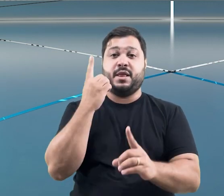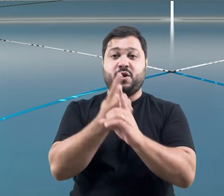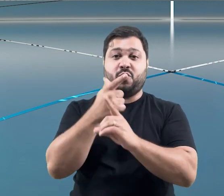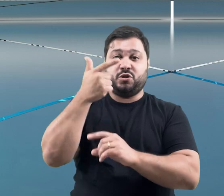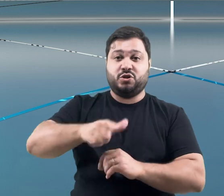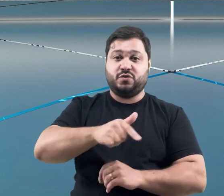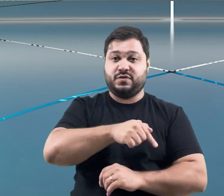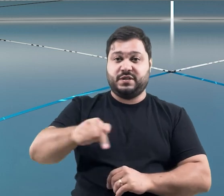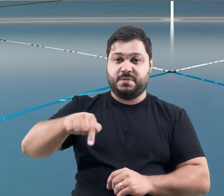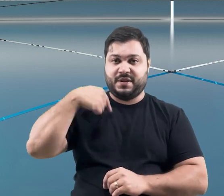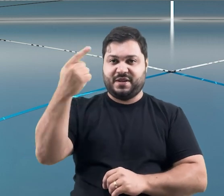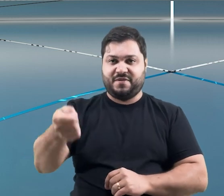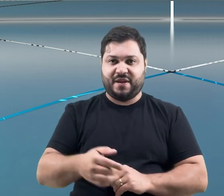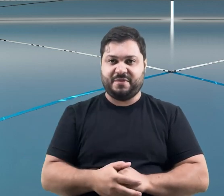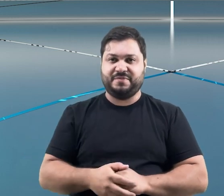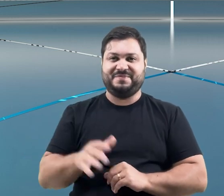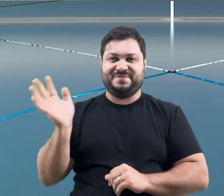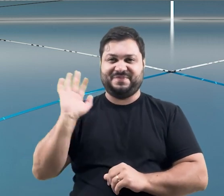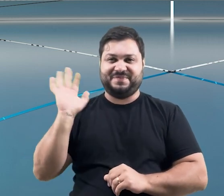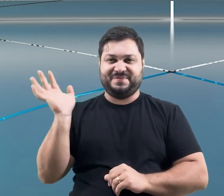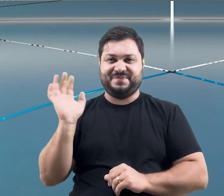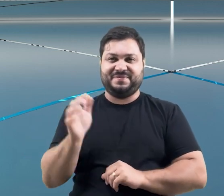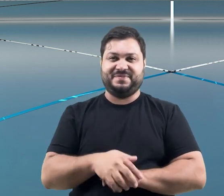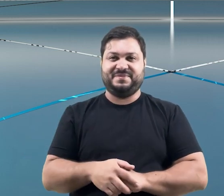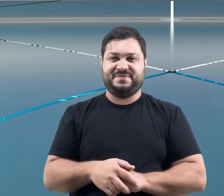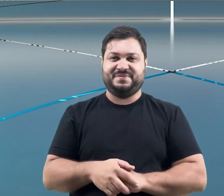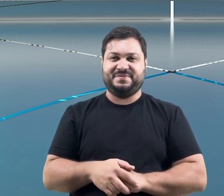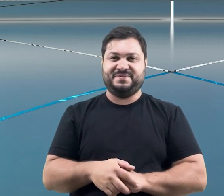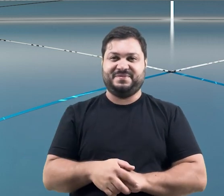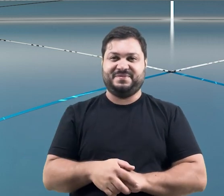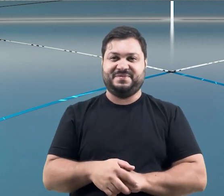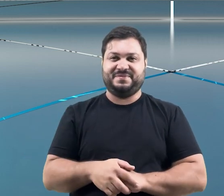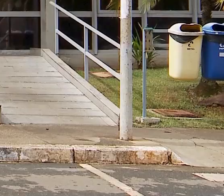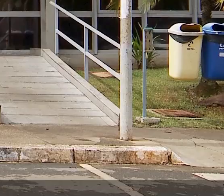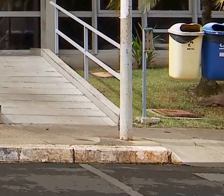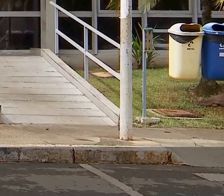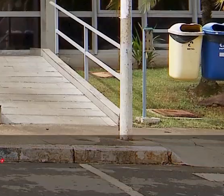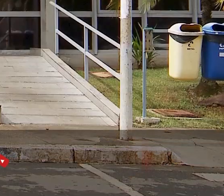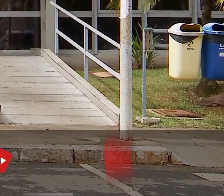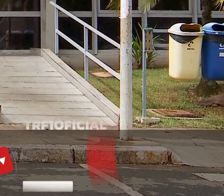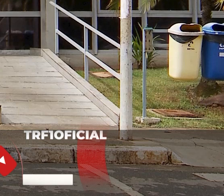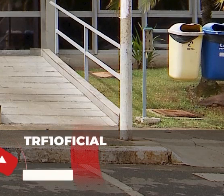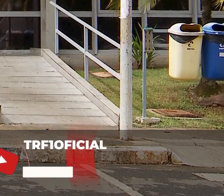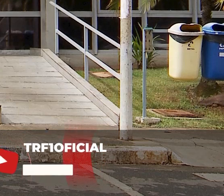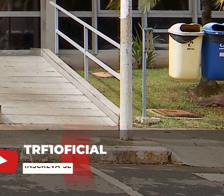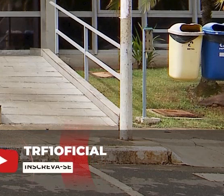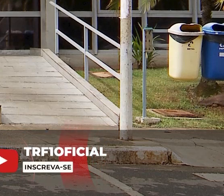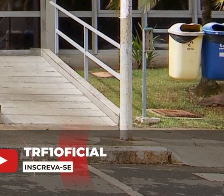www.trf1.jus.br. E nos vemos novamente na semana que vem. Tchau!